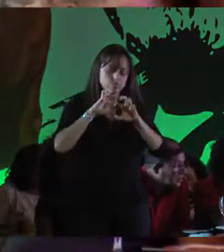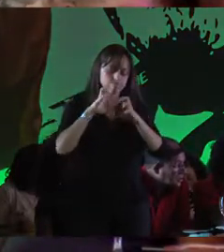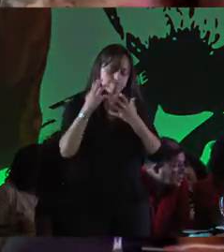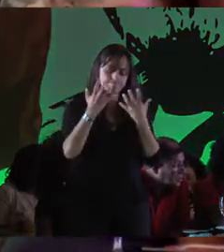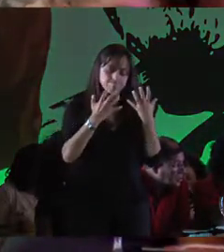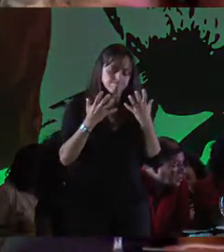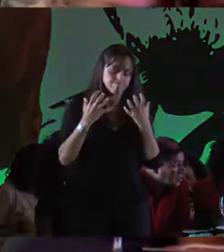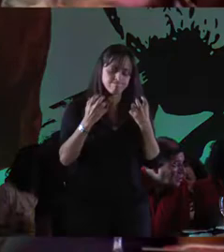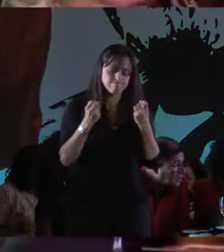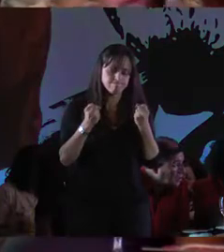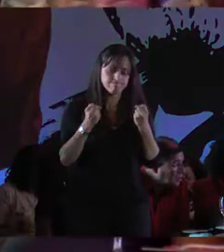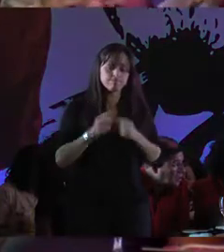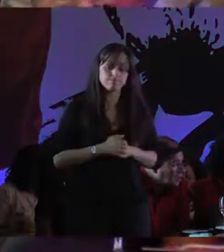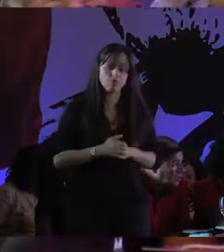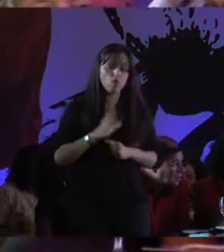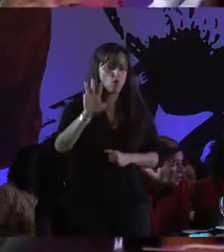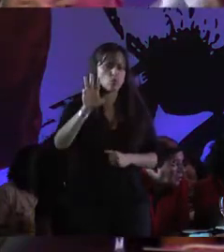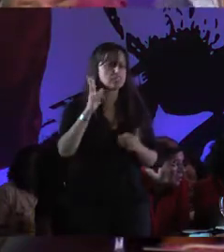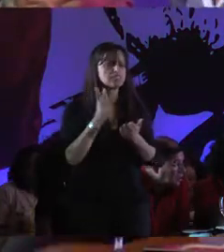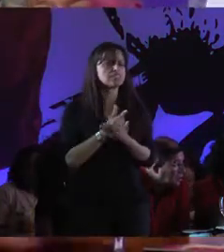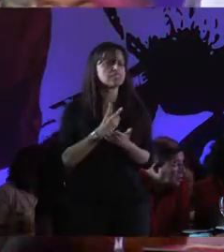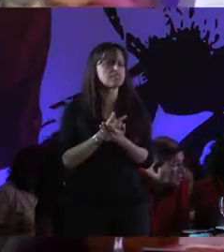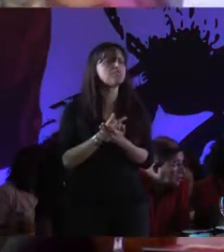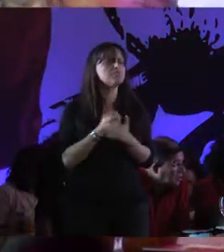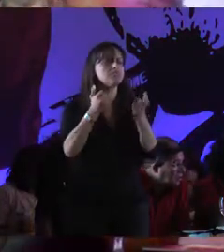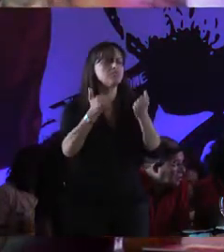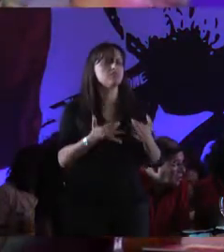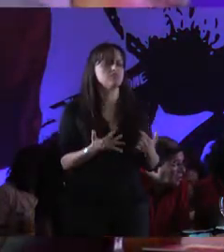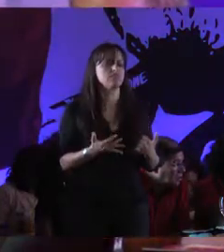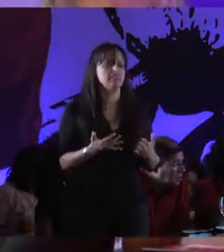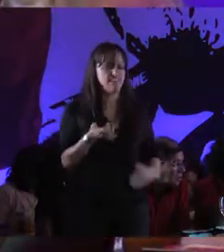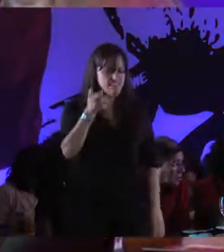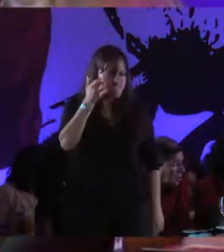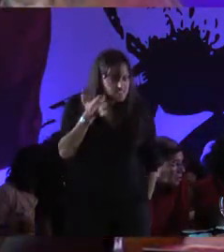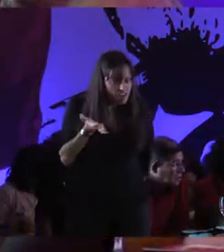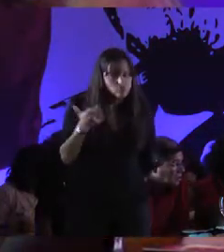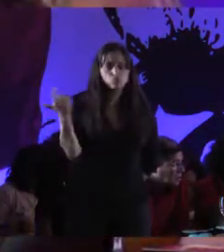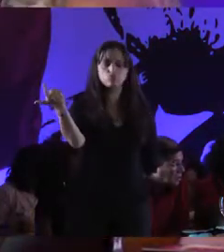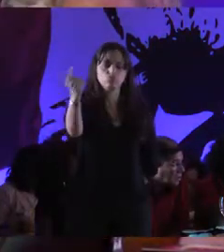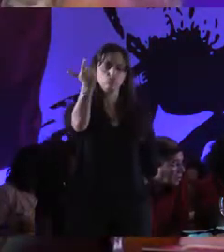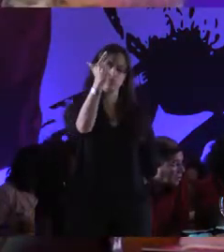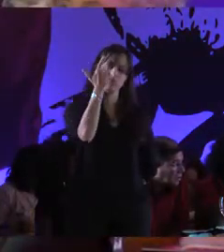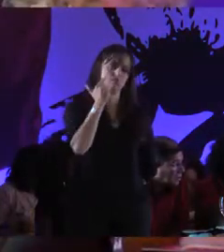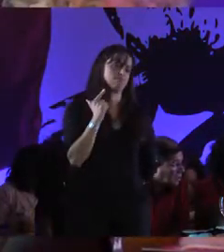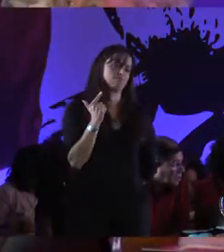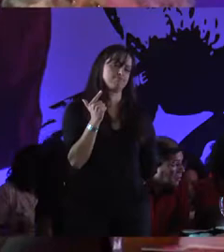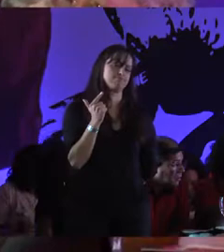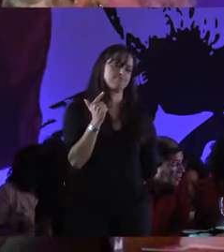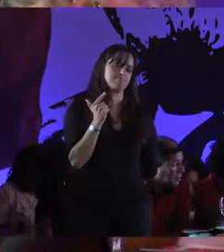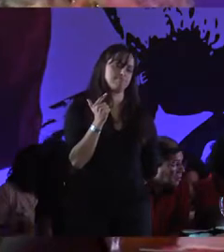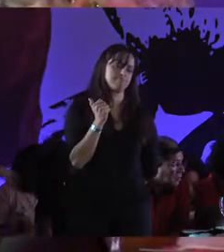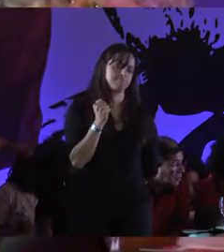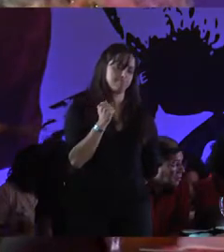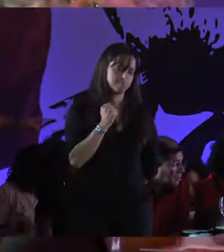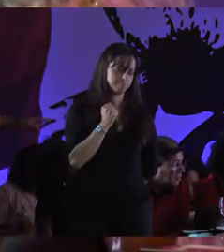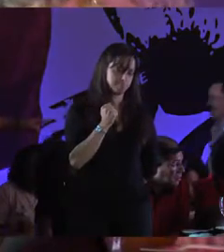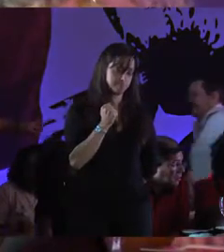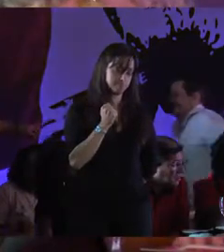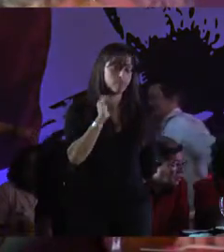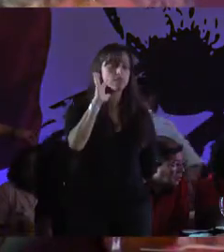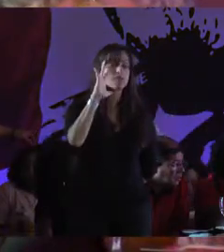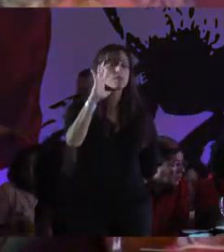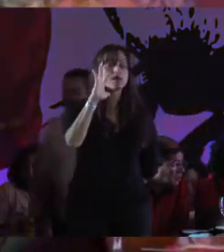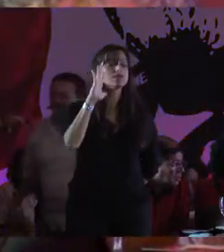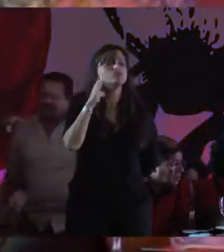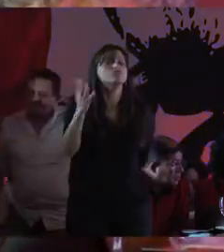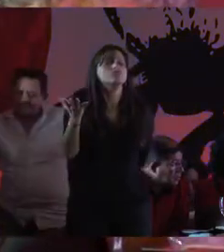O presidente Lula sempre diz que nunca foi fácil as coisas para nós, companheiros e companheiras. Imagine como